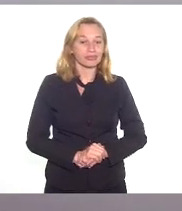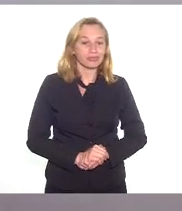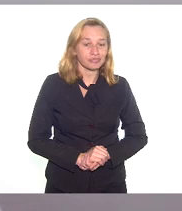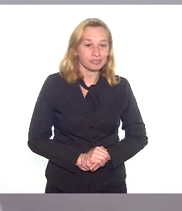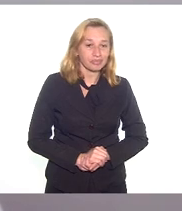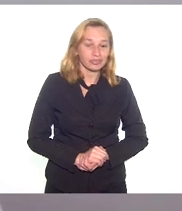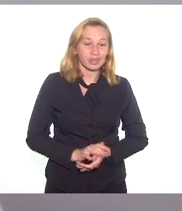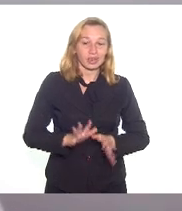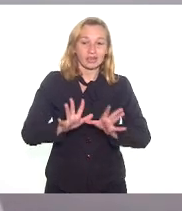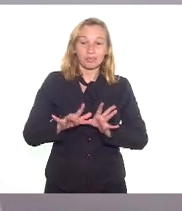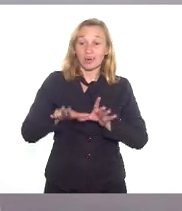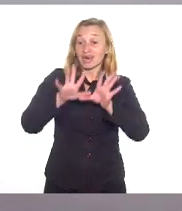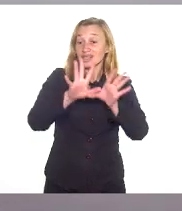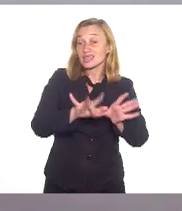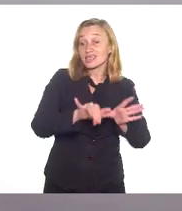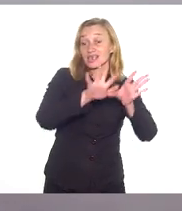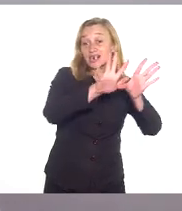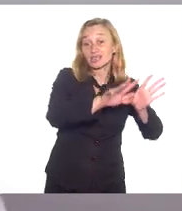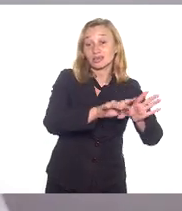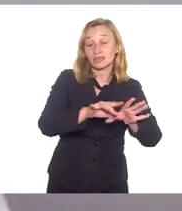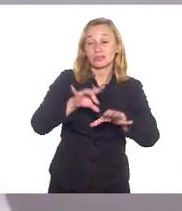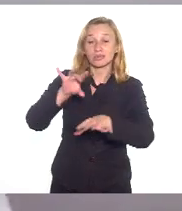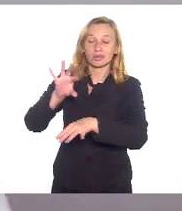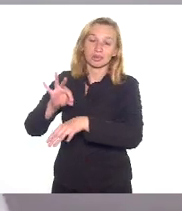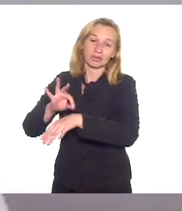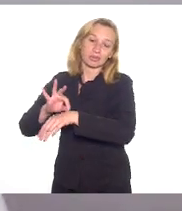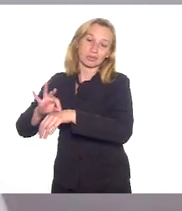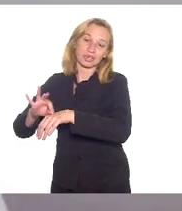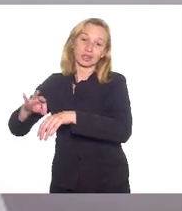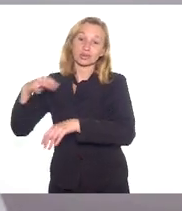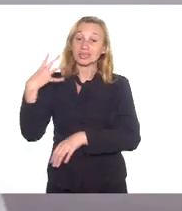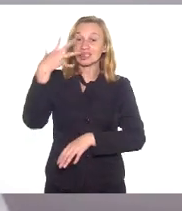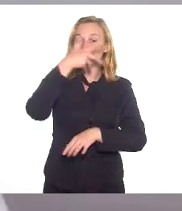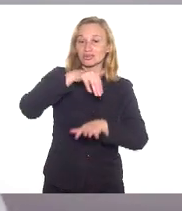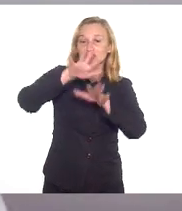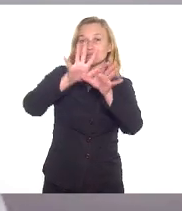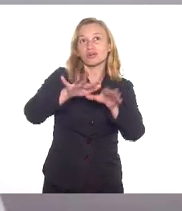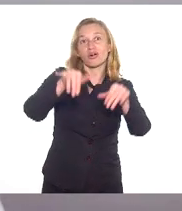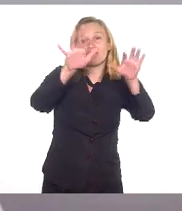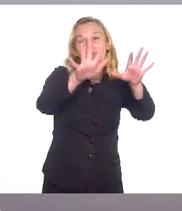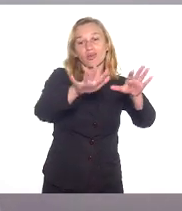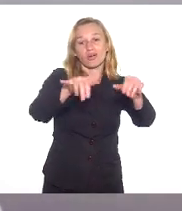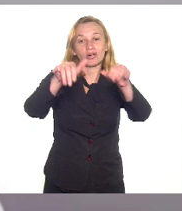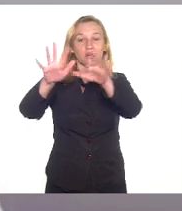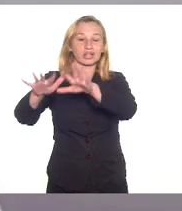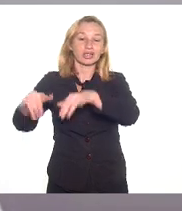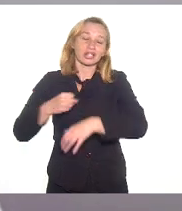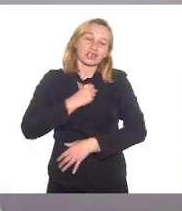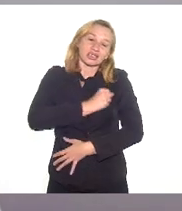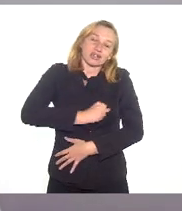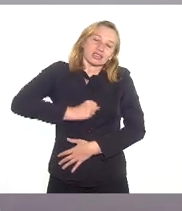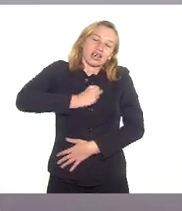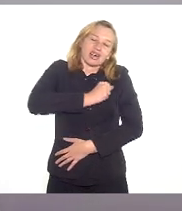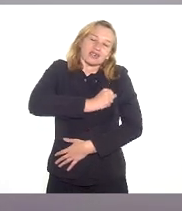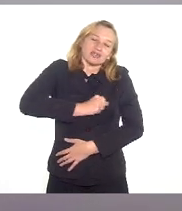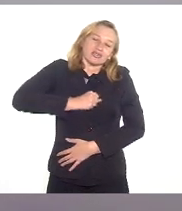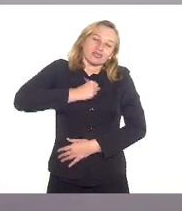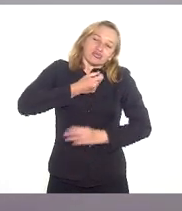pássaro negro e cantante, voa para bem longe, saudade em curta